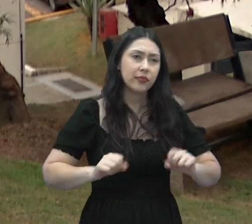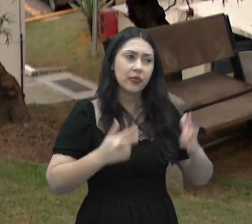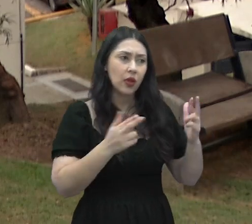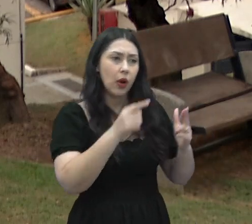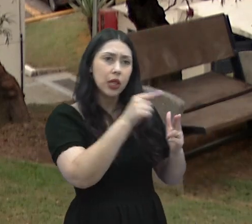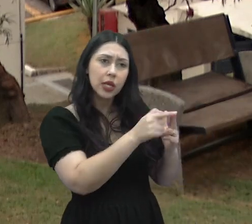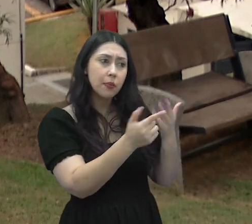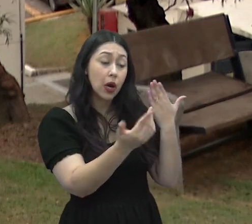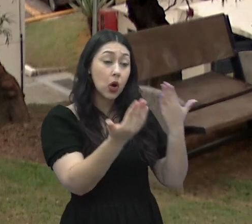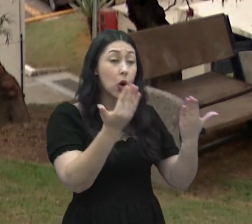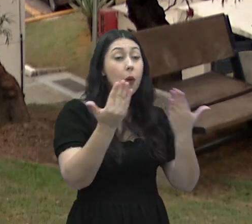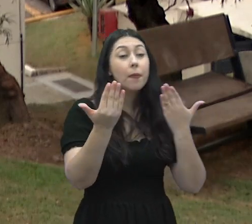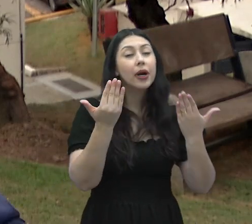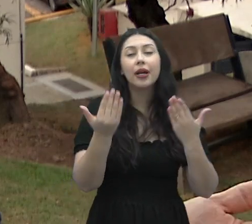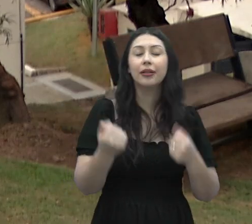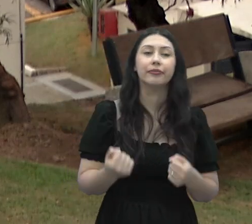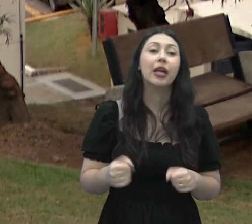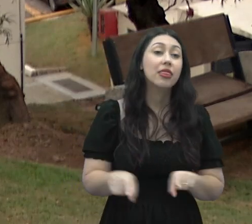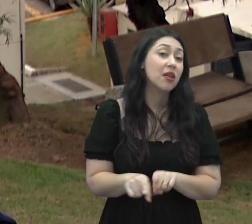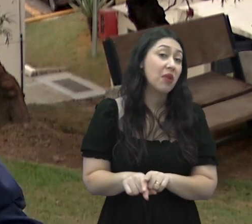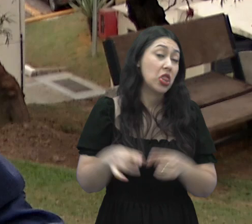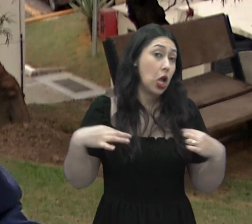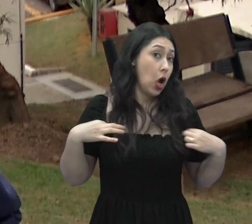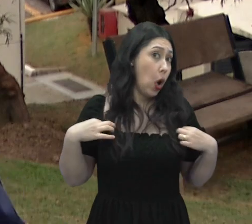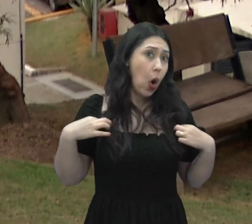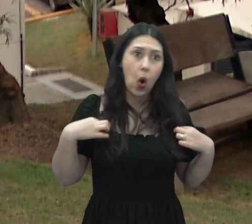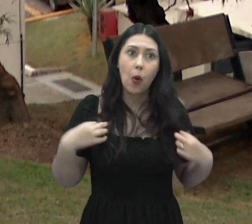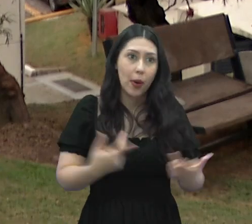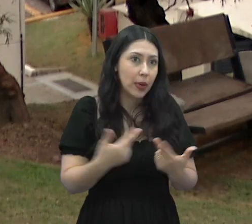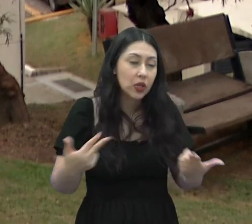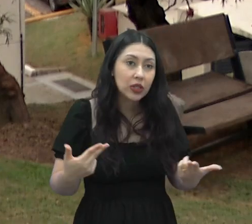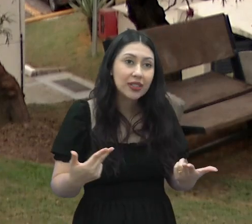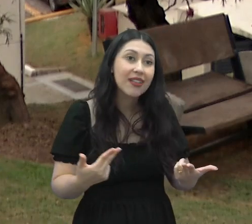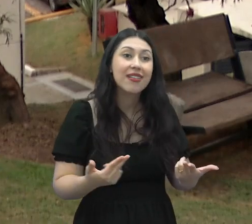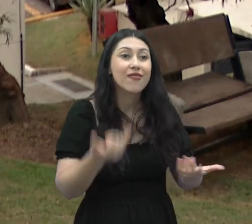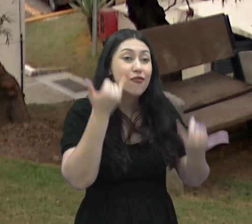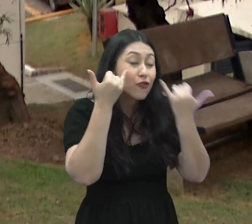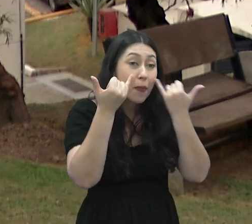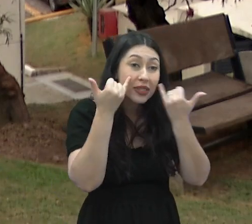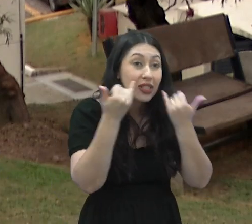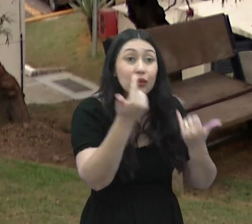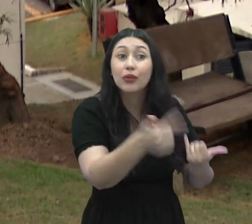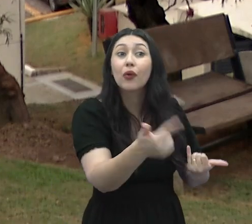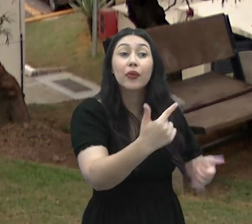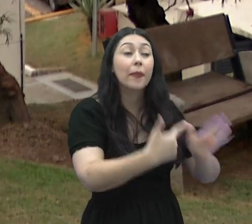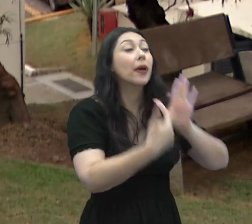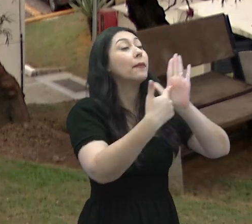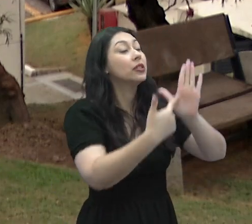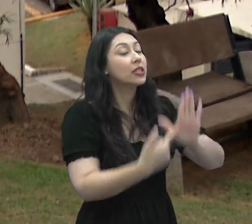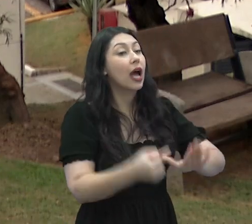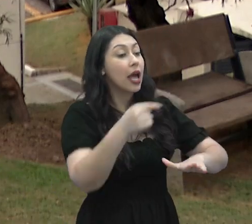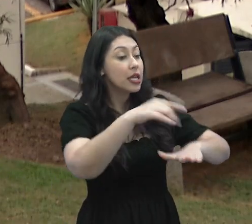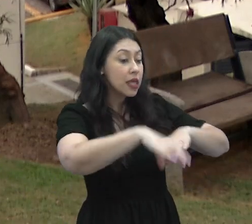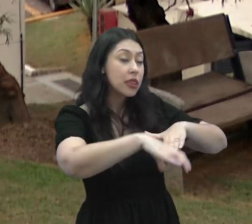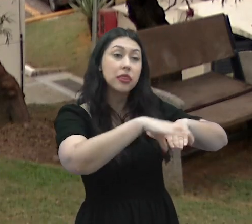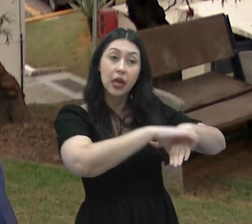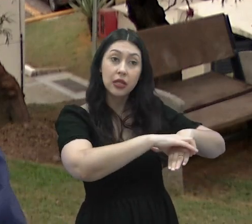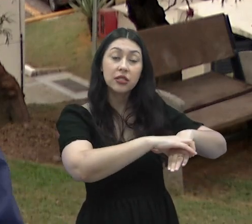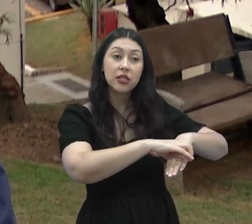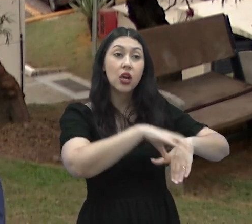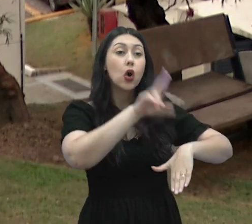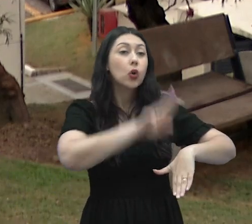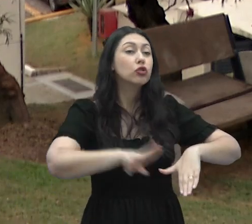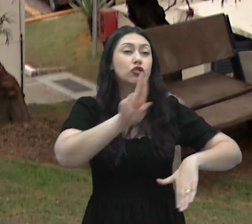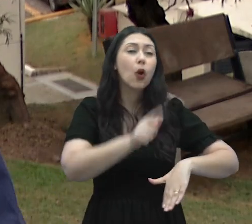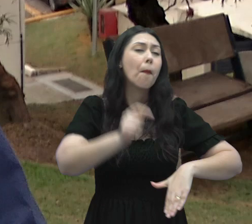mas de outra marca, de outro, né? Tênis a mesma coisa, também a gente não tem, né, no rótulo, na caixa do tênis, uma informação do tipo, olha, esse tênis